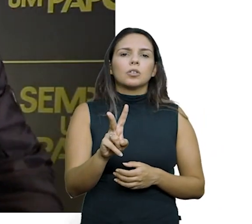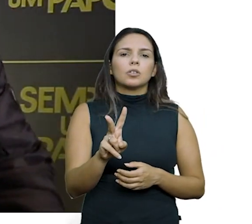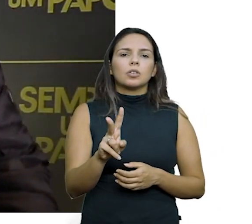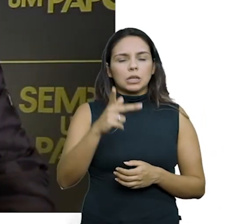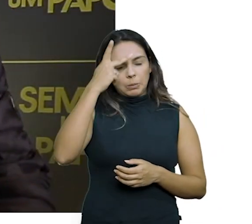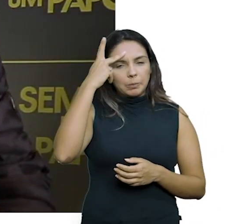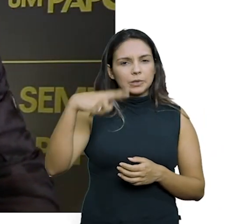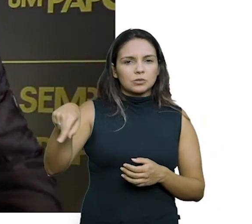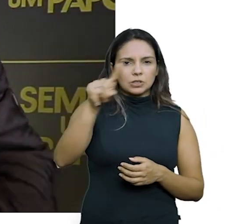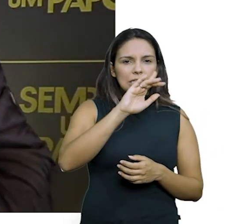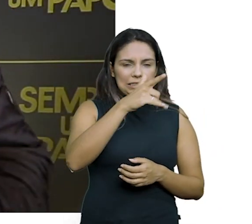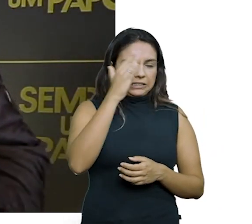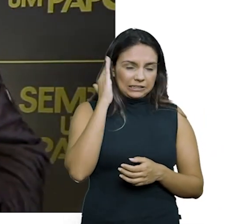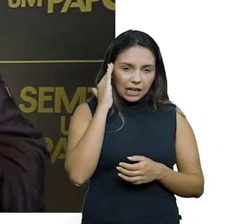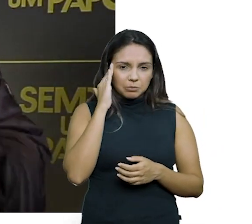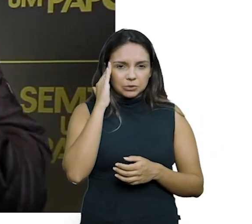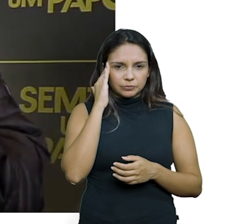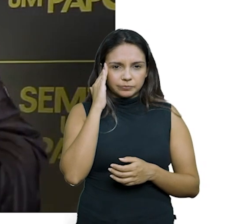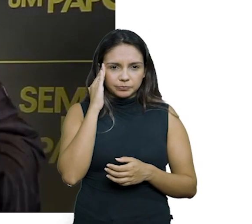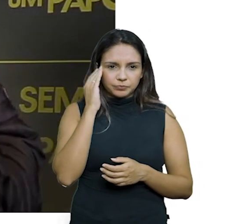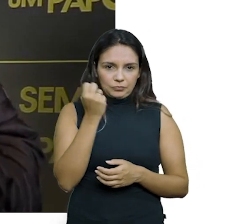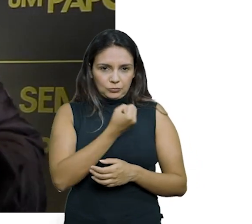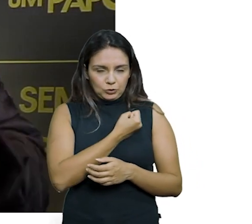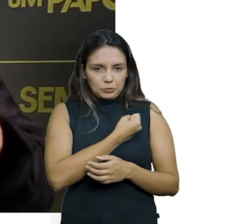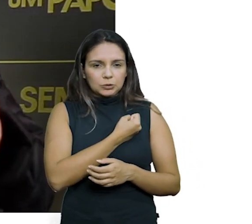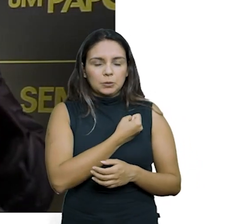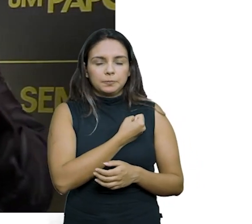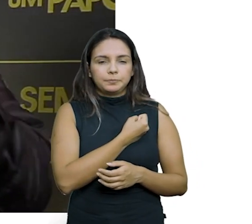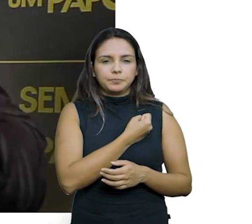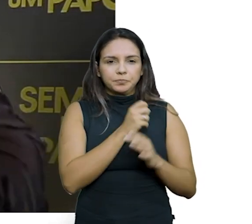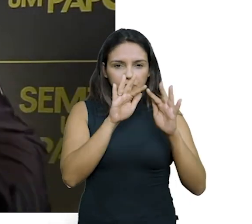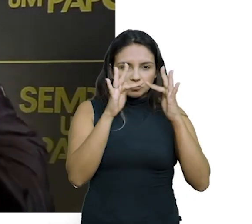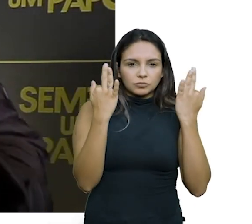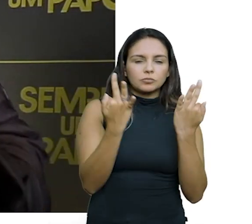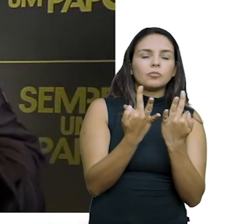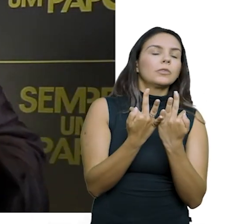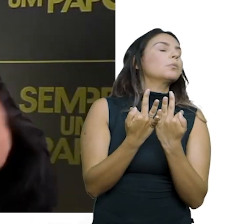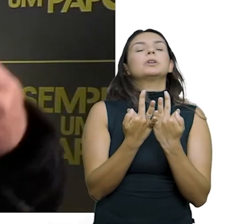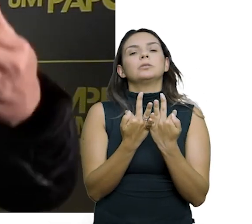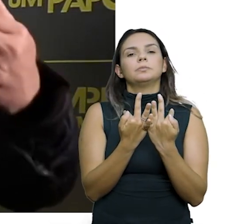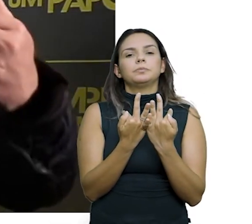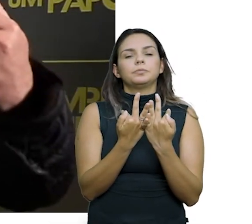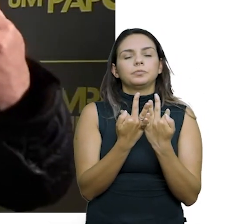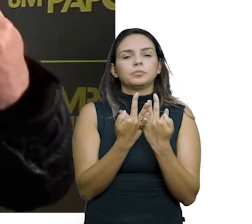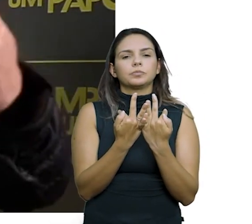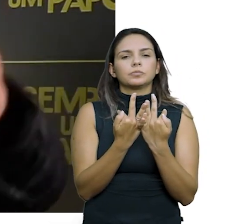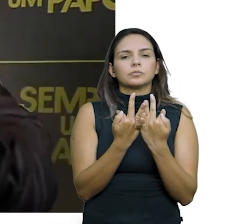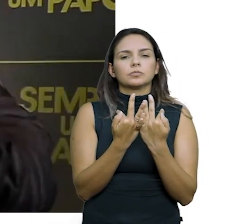vista das pessoas? A gente sabe que os números de famílias, por exemplo,